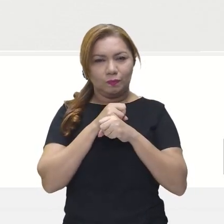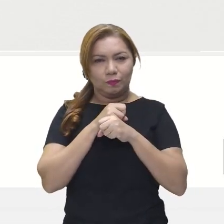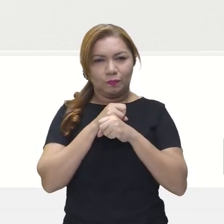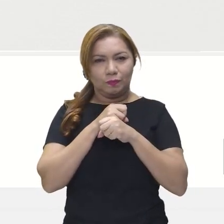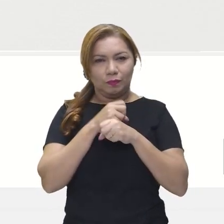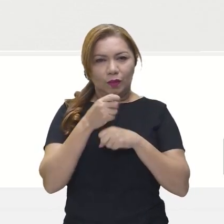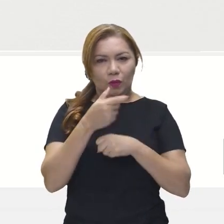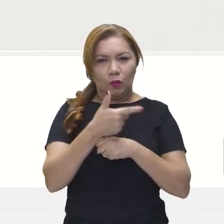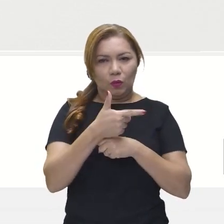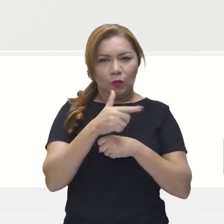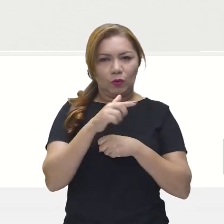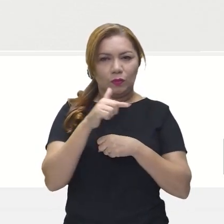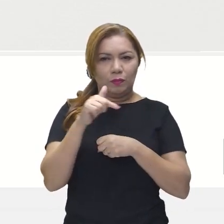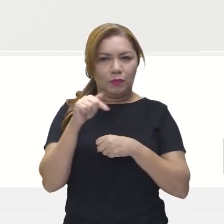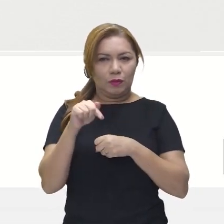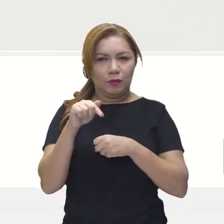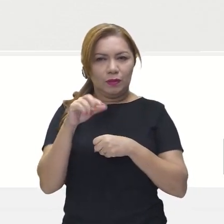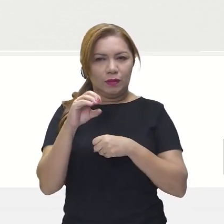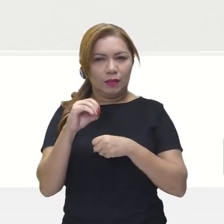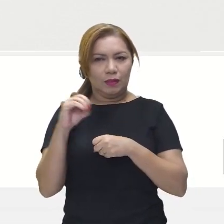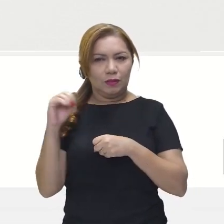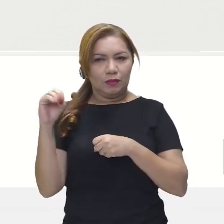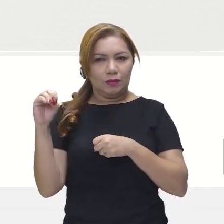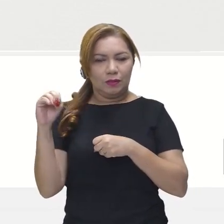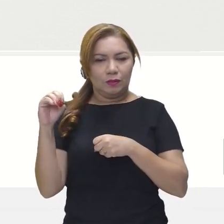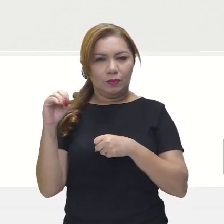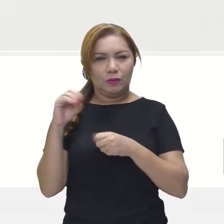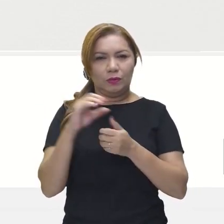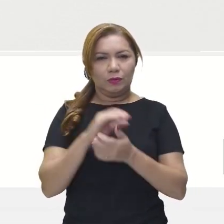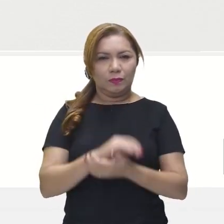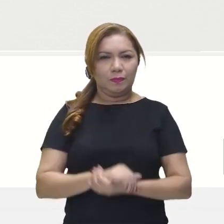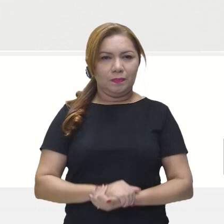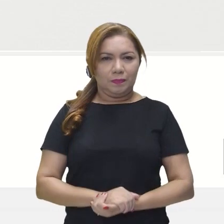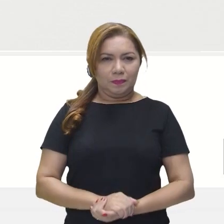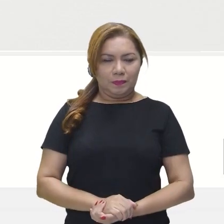tenho 2.700 aqui, ó.